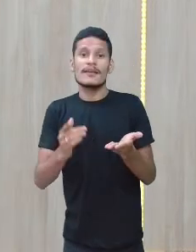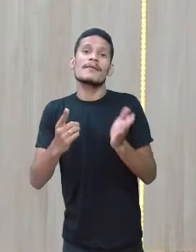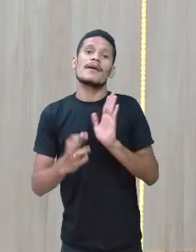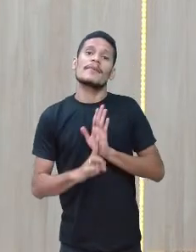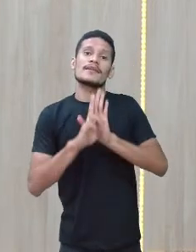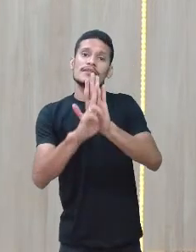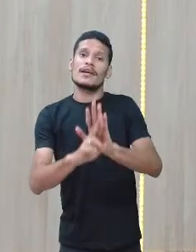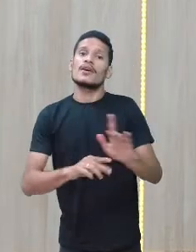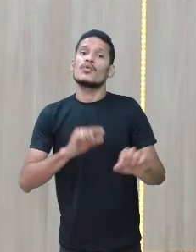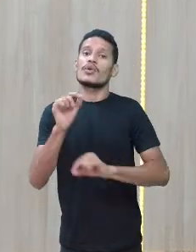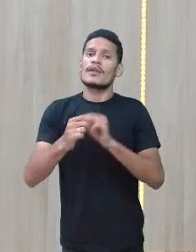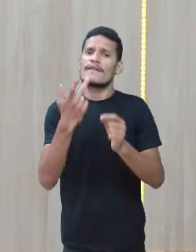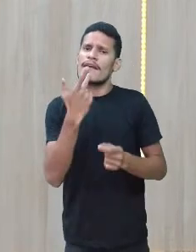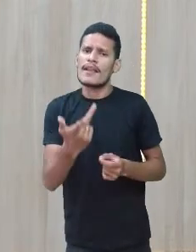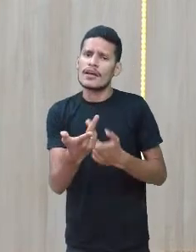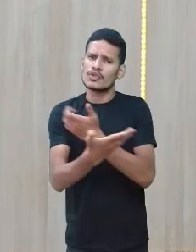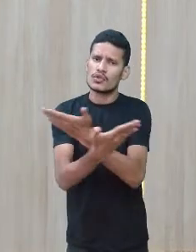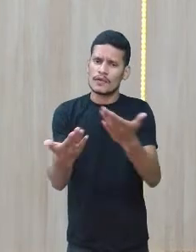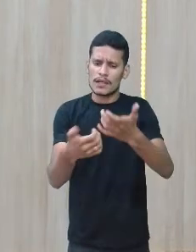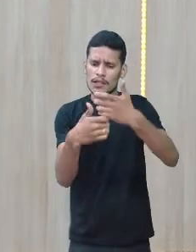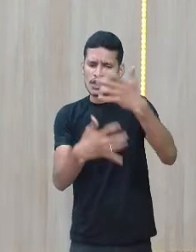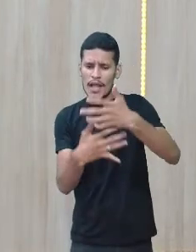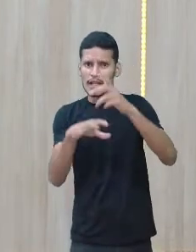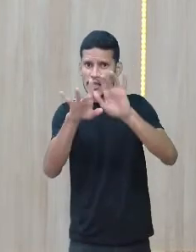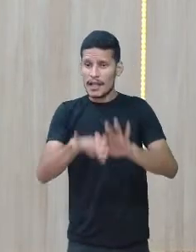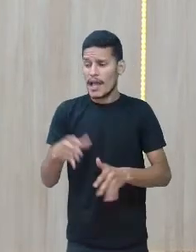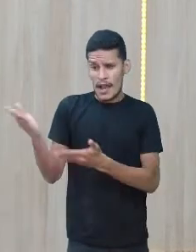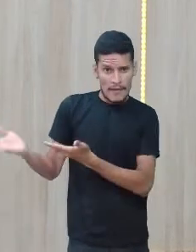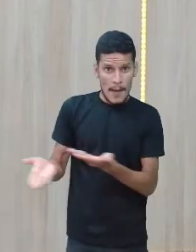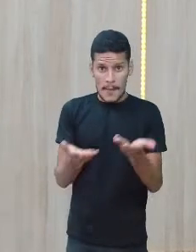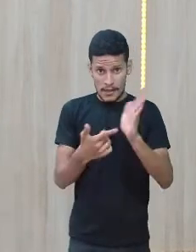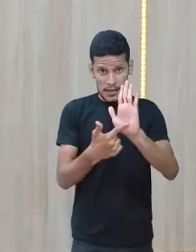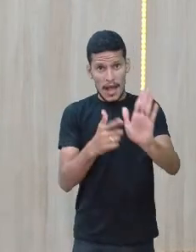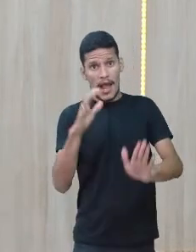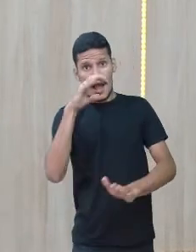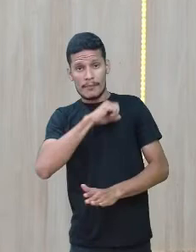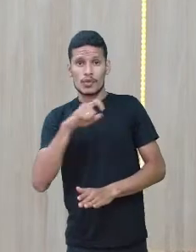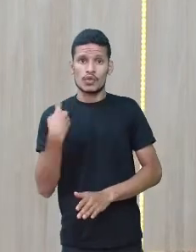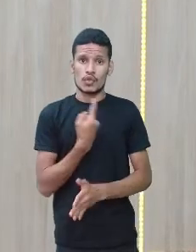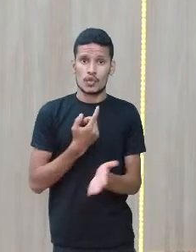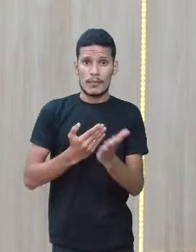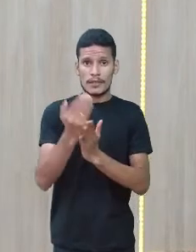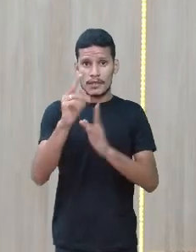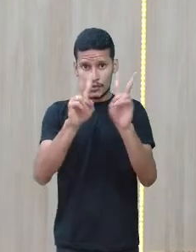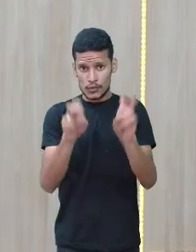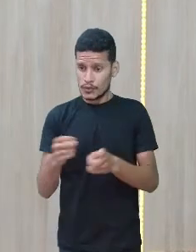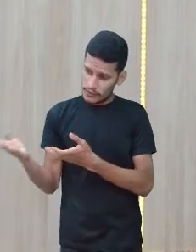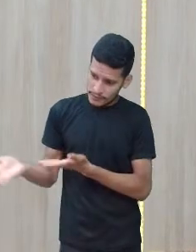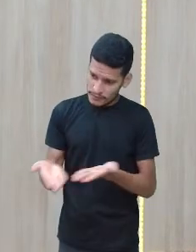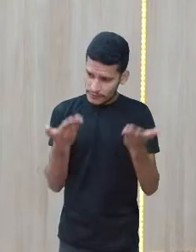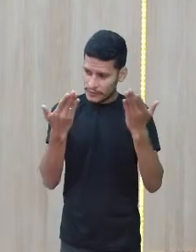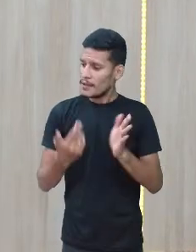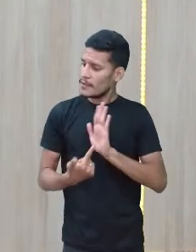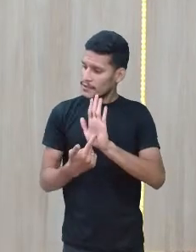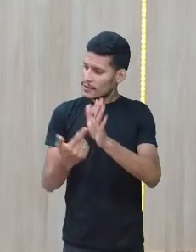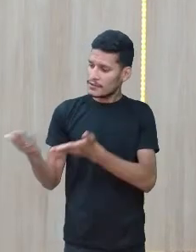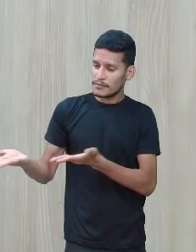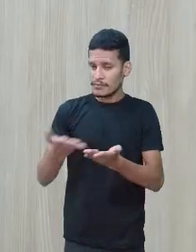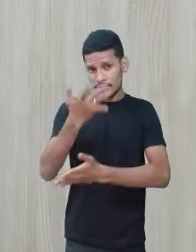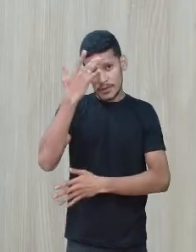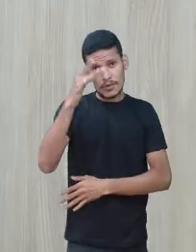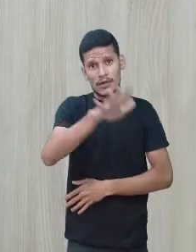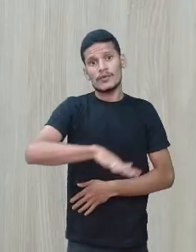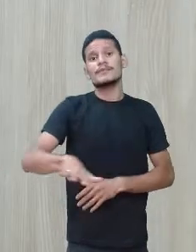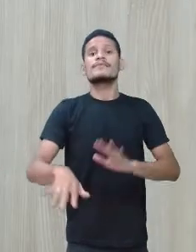nesse momento, falar com vocês aí no chat. Ela vai se apresentar aqui rapidinho e a gente começa o assunto. Cláudia, se apresente aí, pessoal.